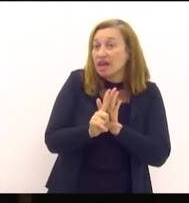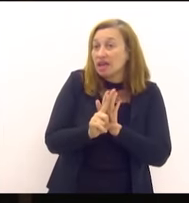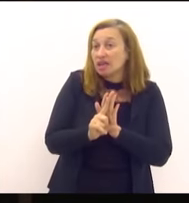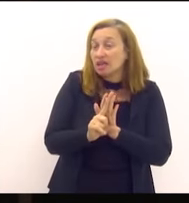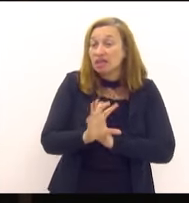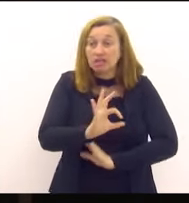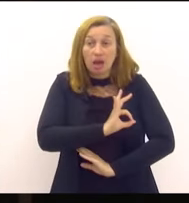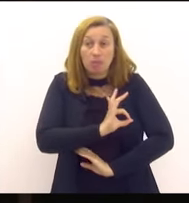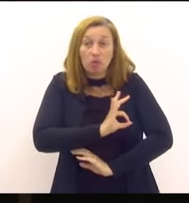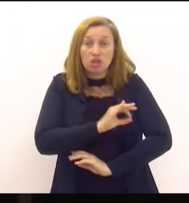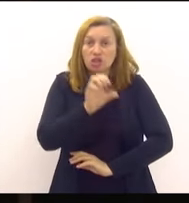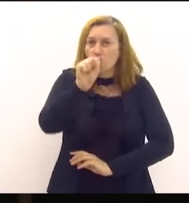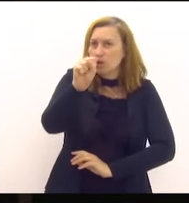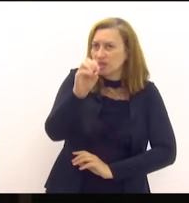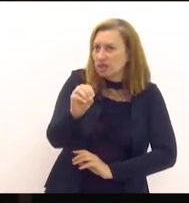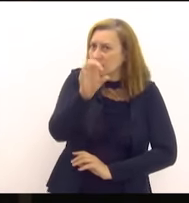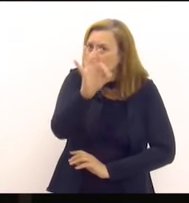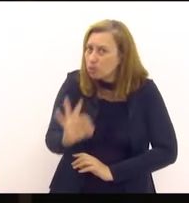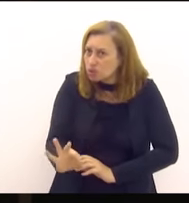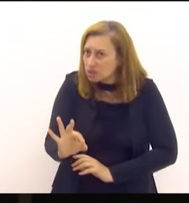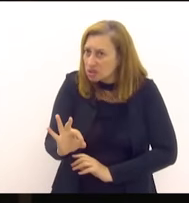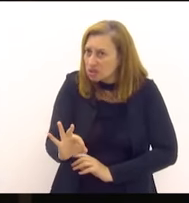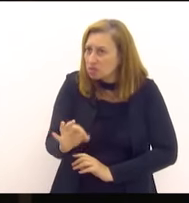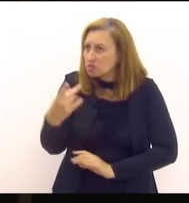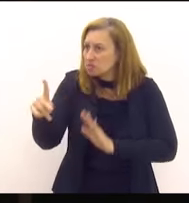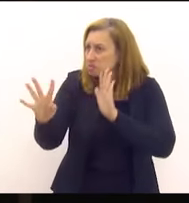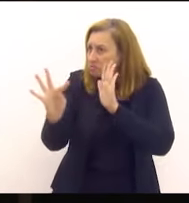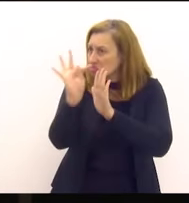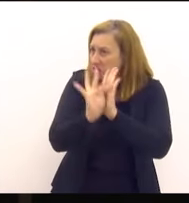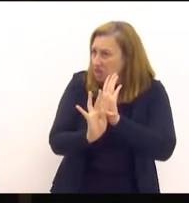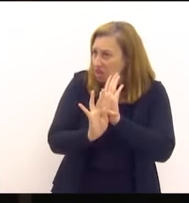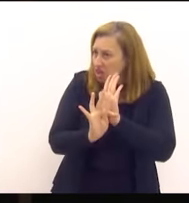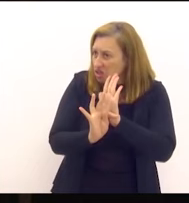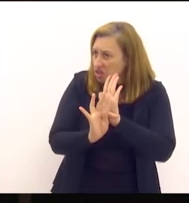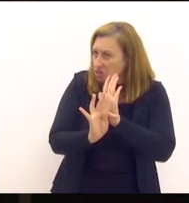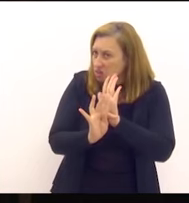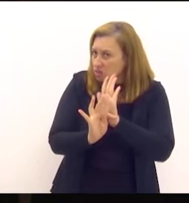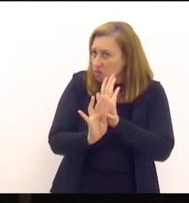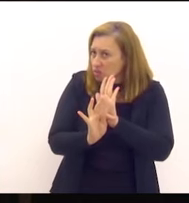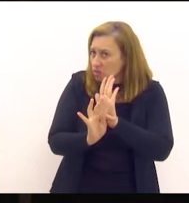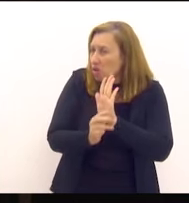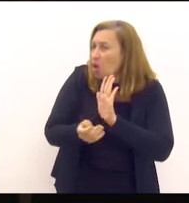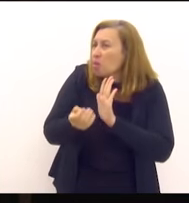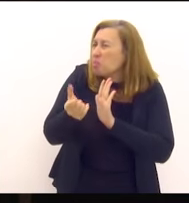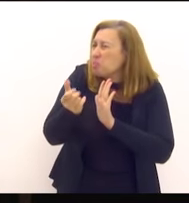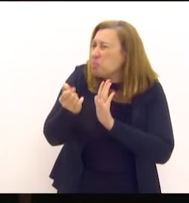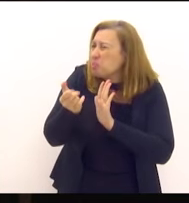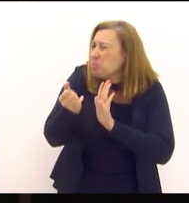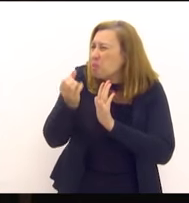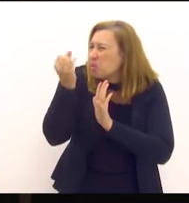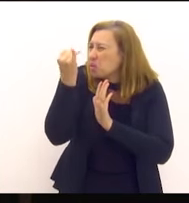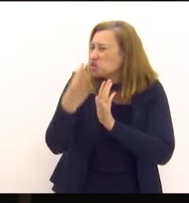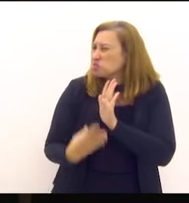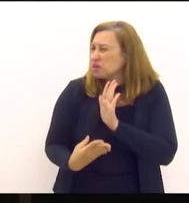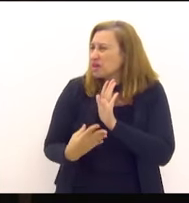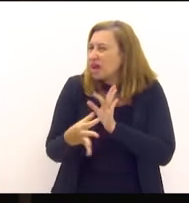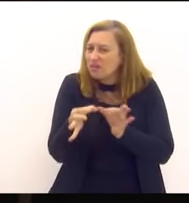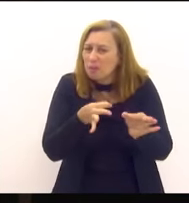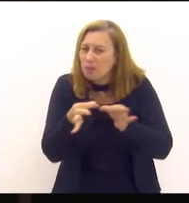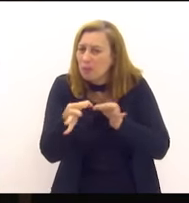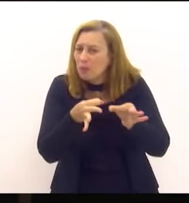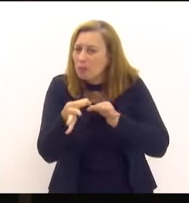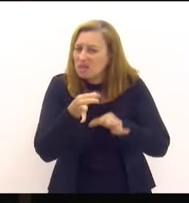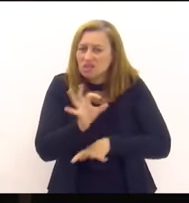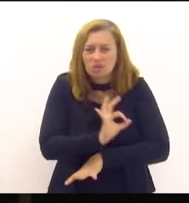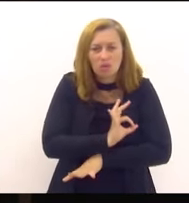em 80% do seu texto, a questão correcional e pouco falava sobre a organização da